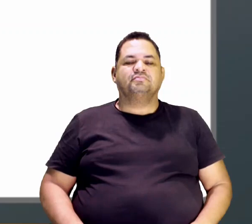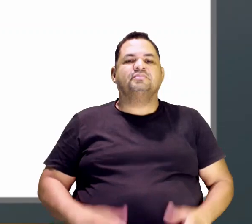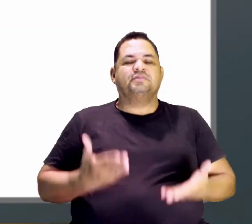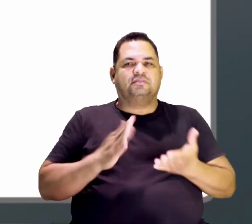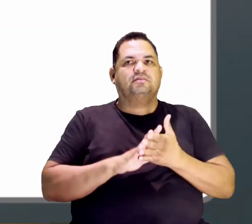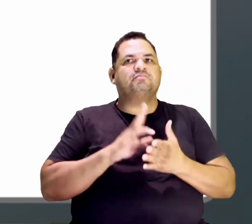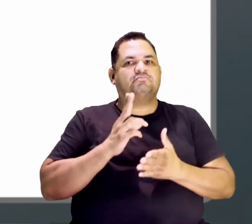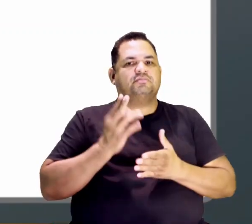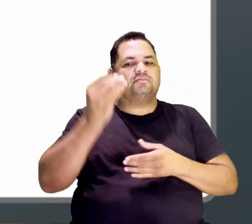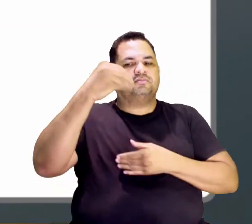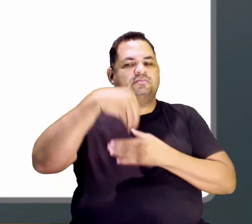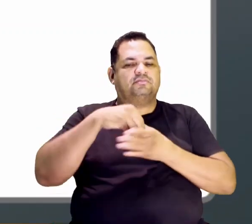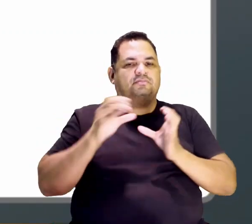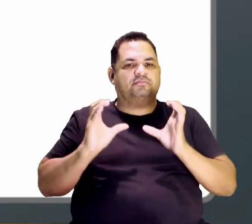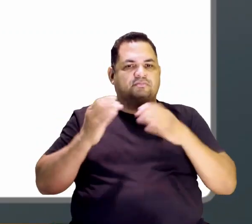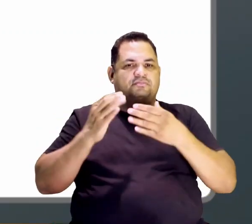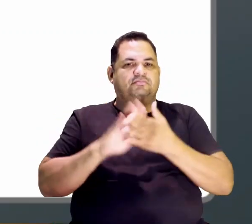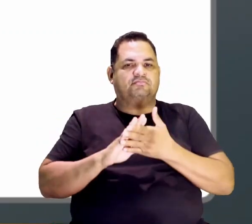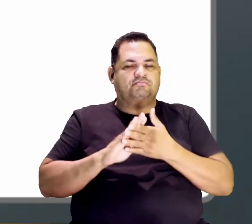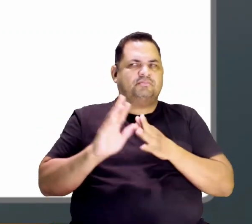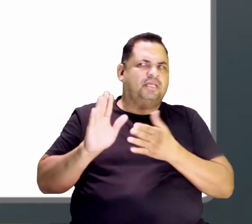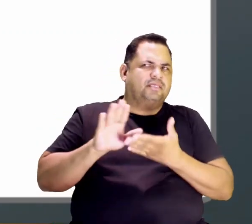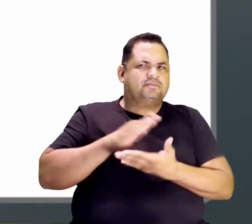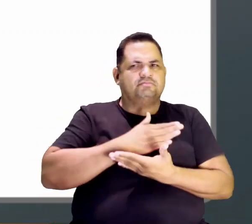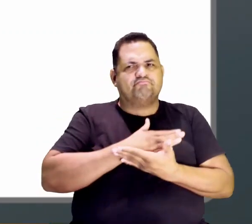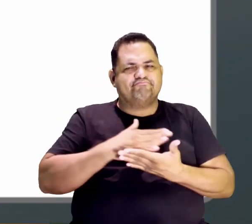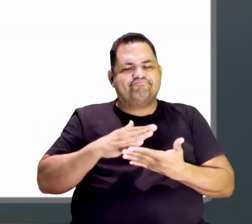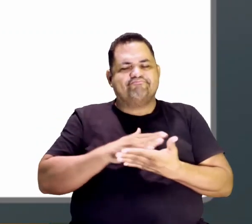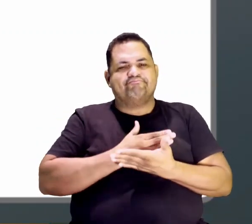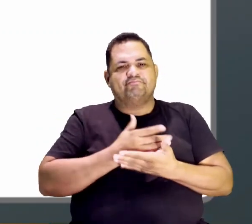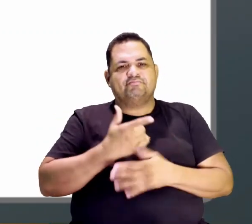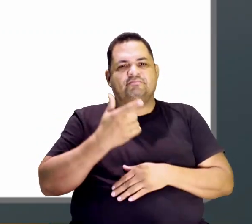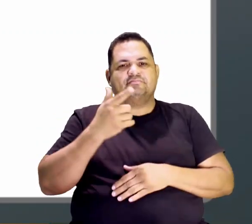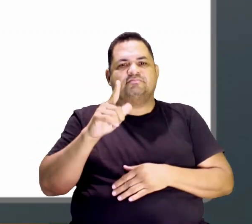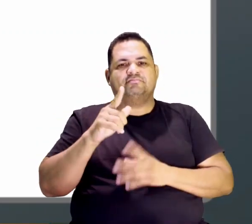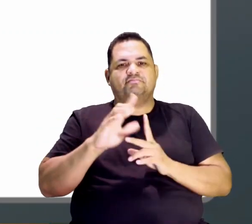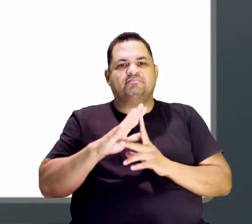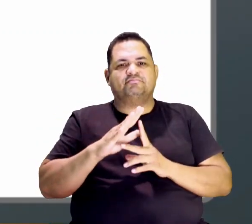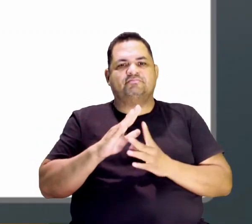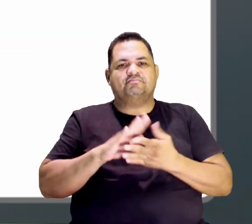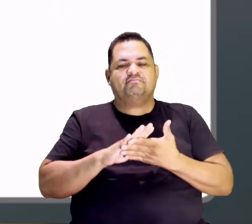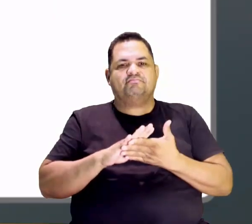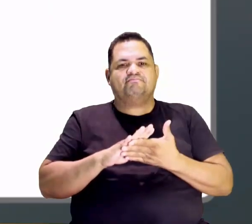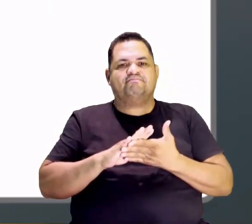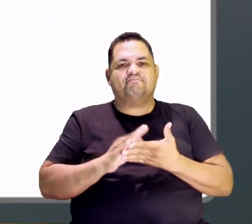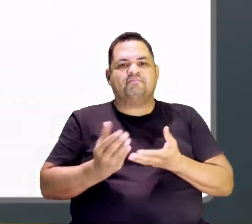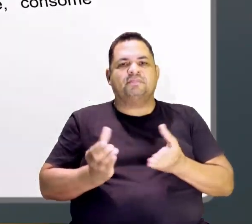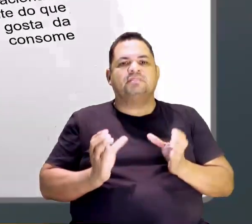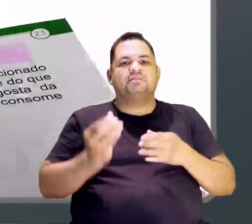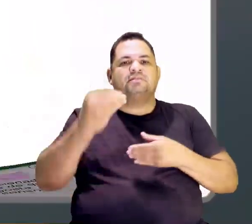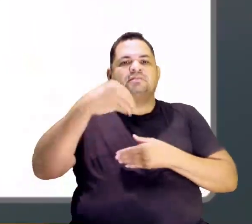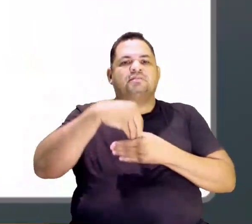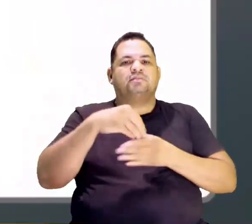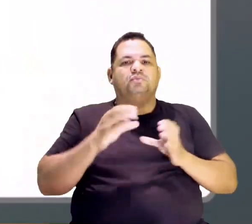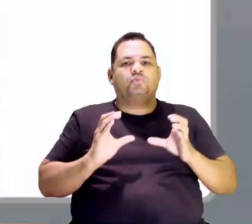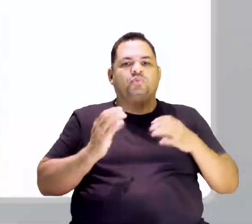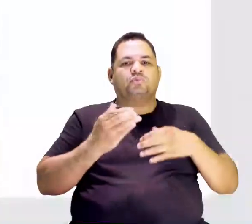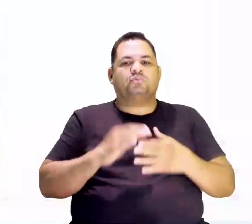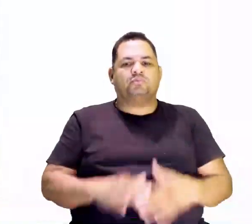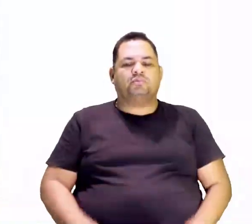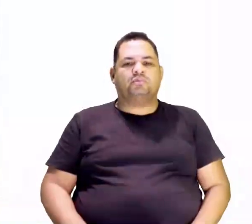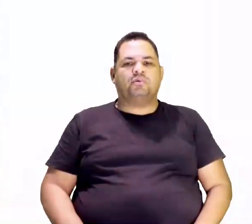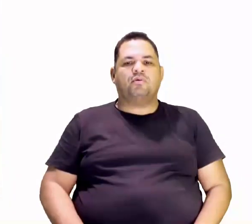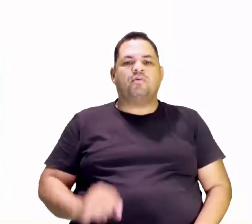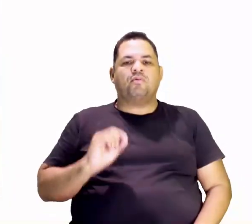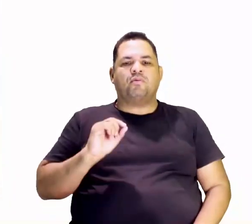faço de vez em quando que eu tô fazendo outra faculdade, e aí eles me colocam nesse grupo aqui, gente. Eu vou sair da tela, olha que